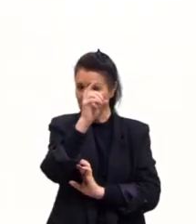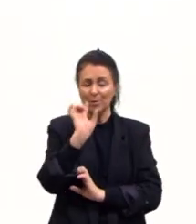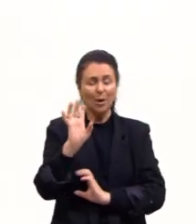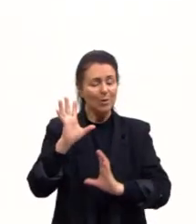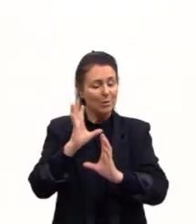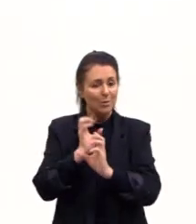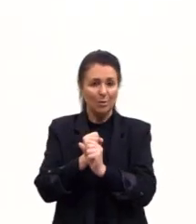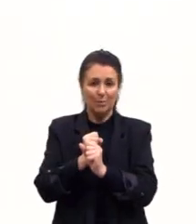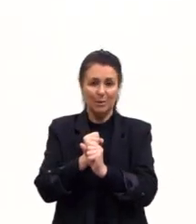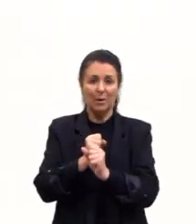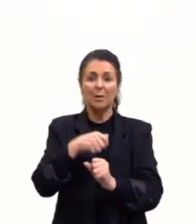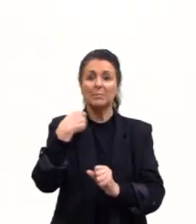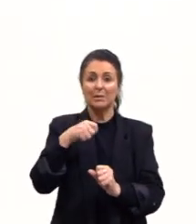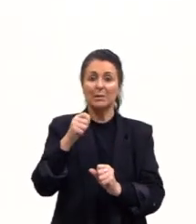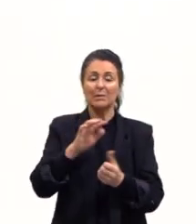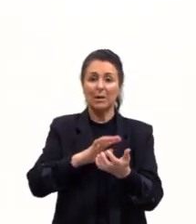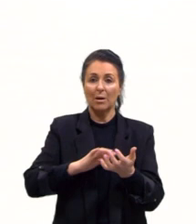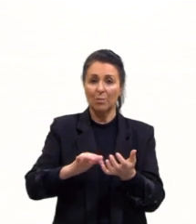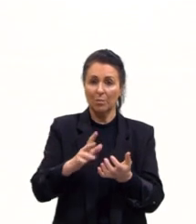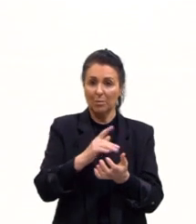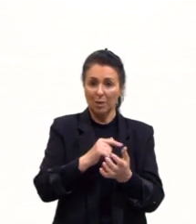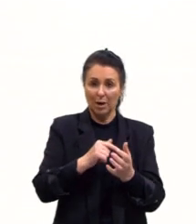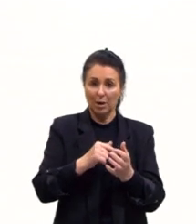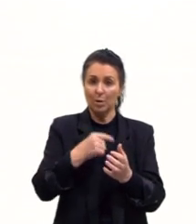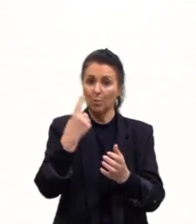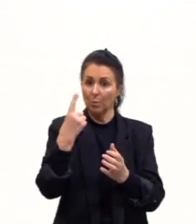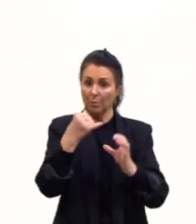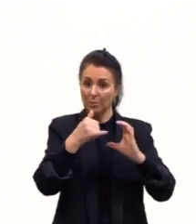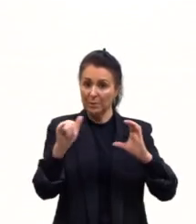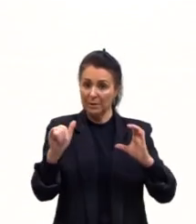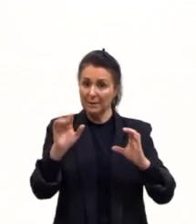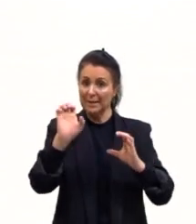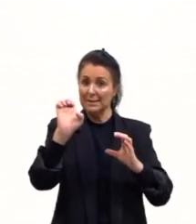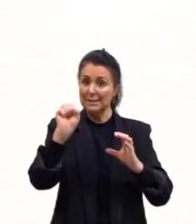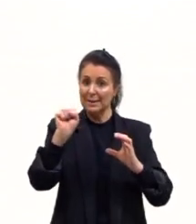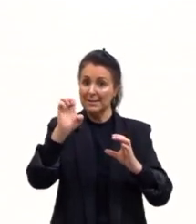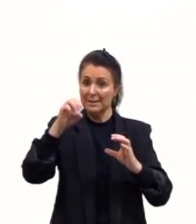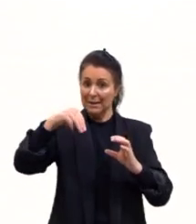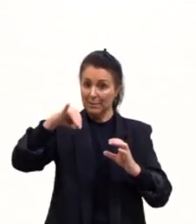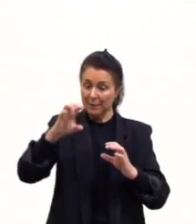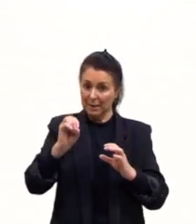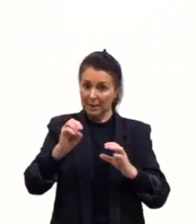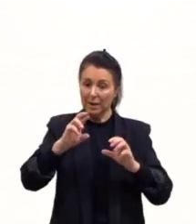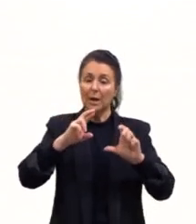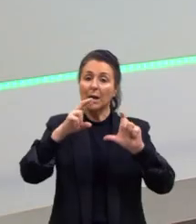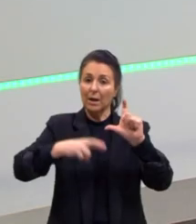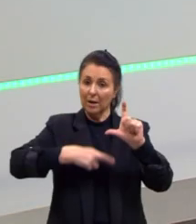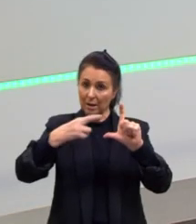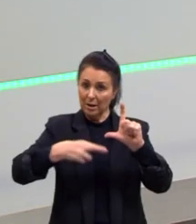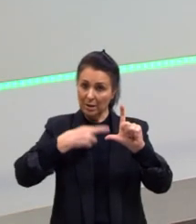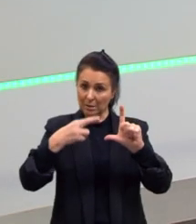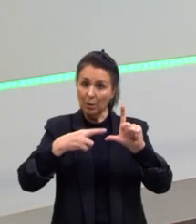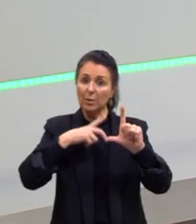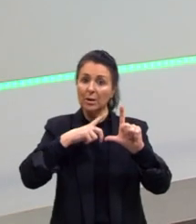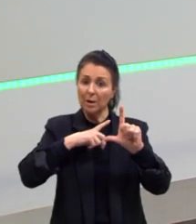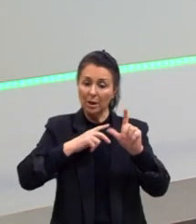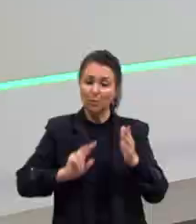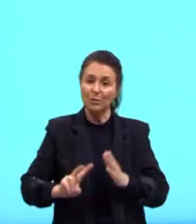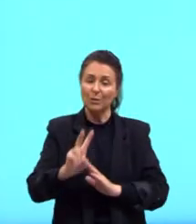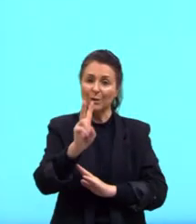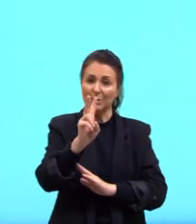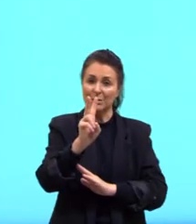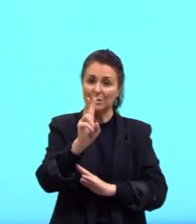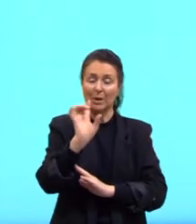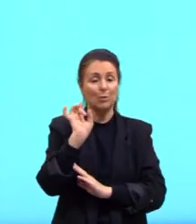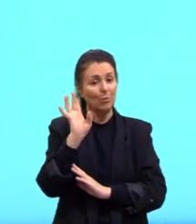somar então preciso calcular o da minha filha através das semi-reações que o problema me trouxe os valores Então tá tudo bem